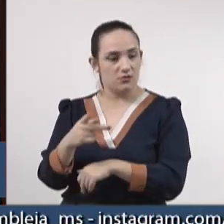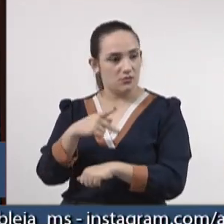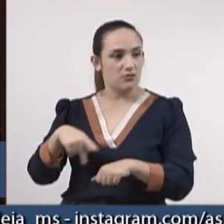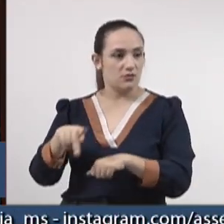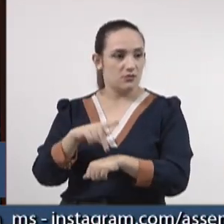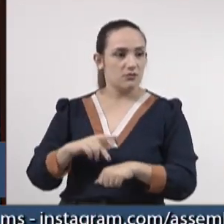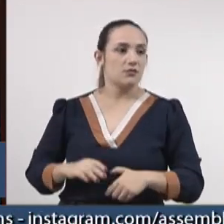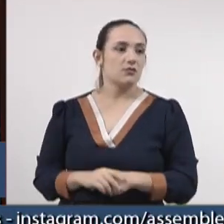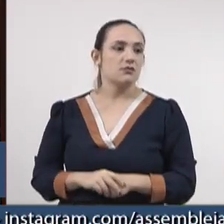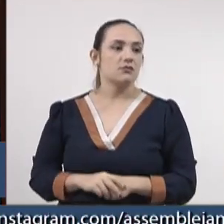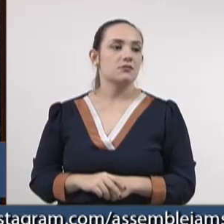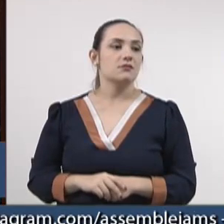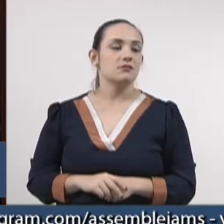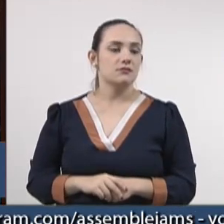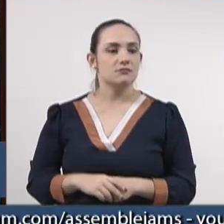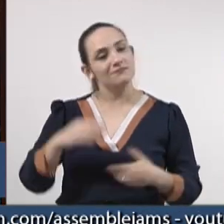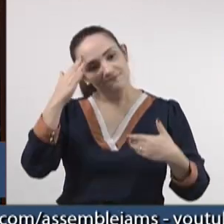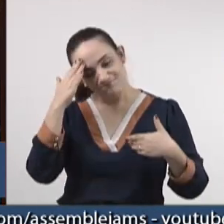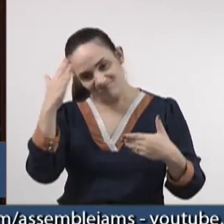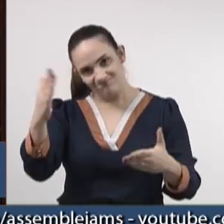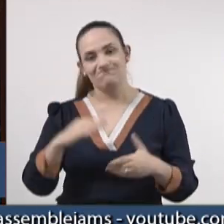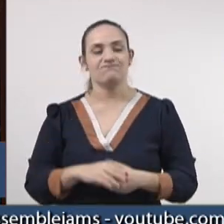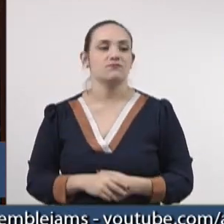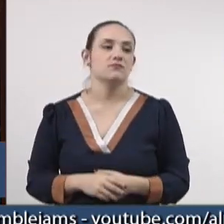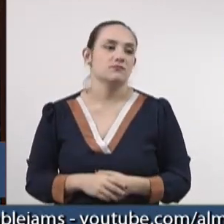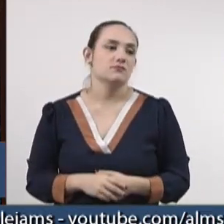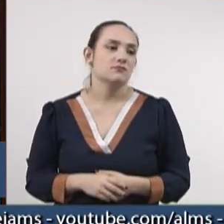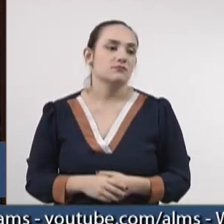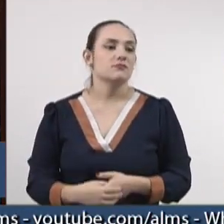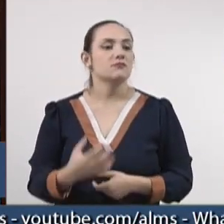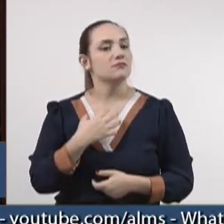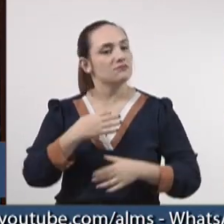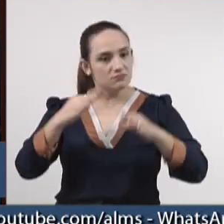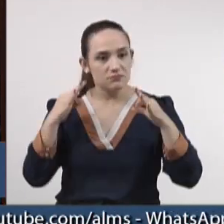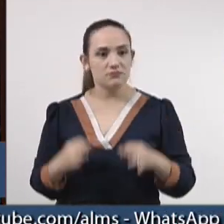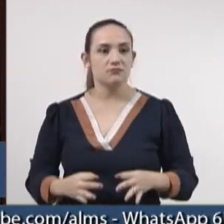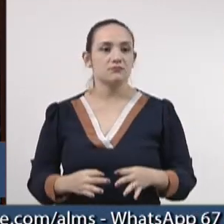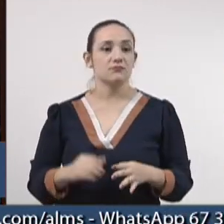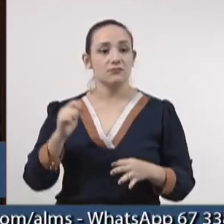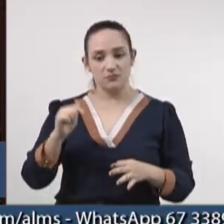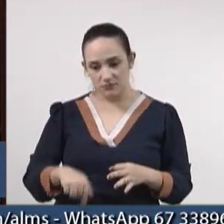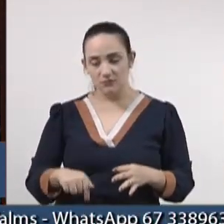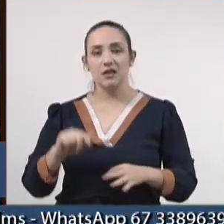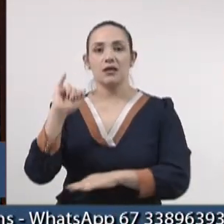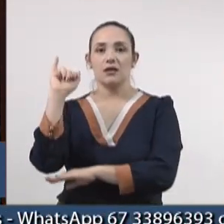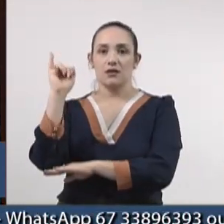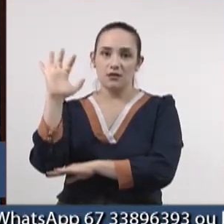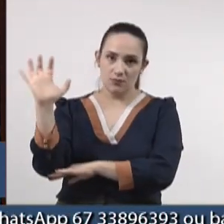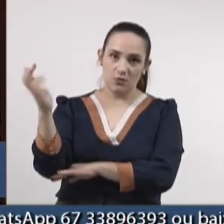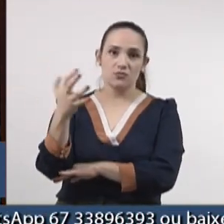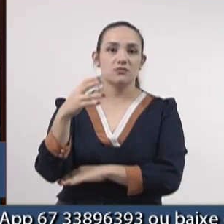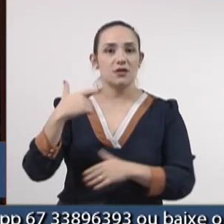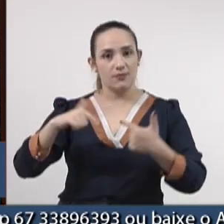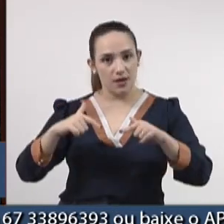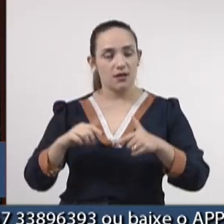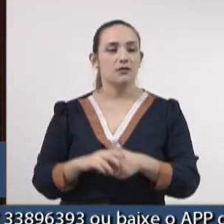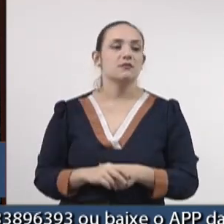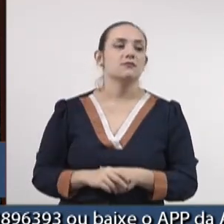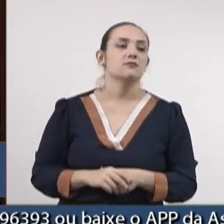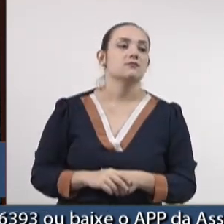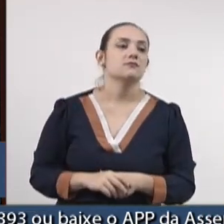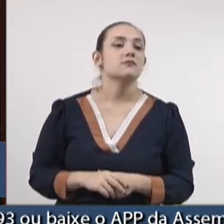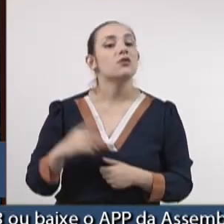no desenvolvimento do nosso país agradecem temos certeza nós da Receita Federal que nós estamos aqui